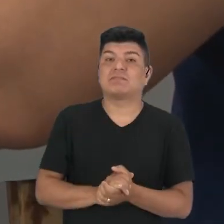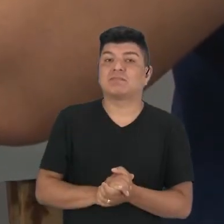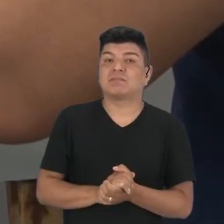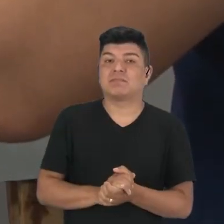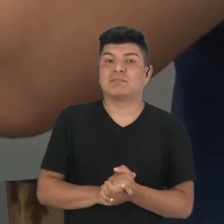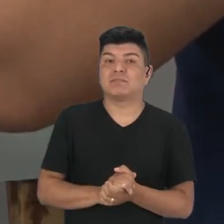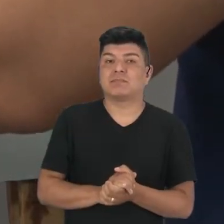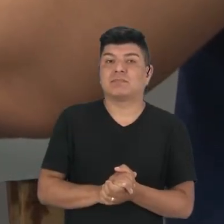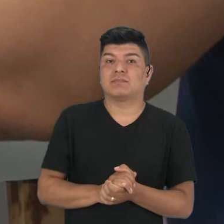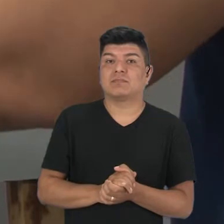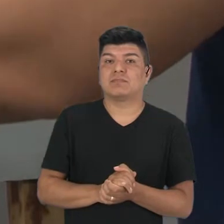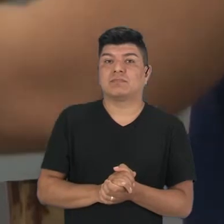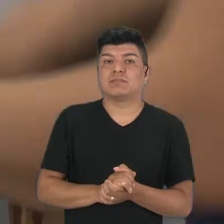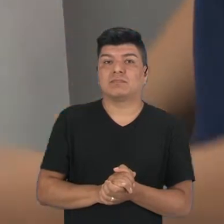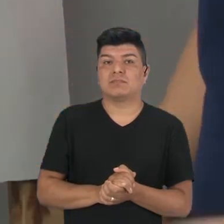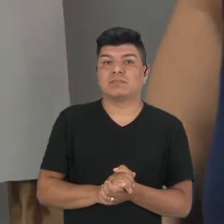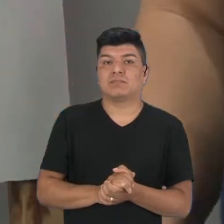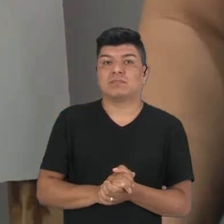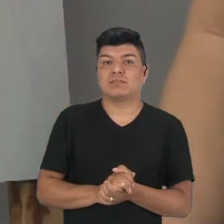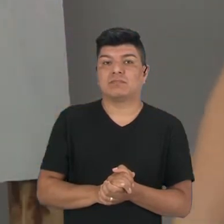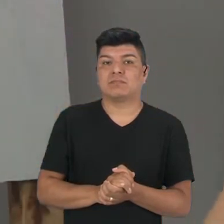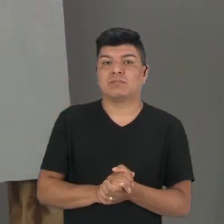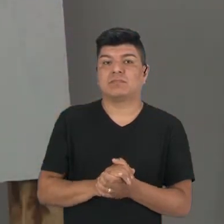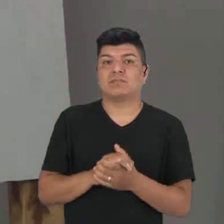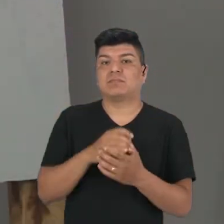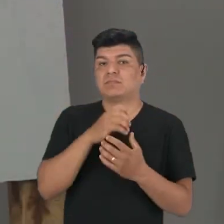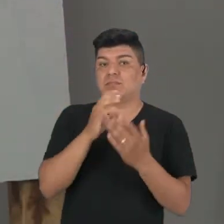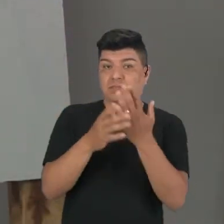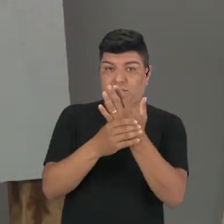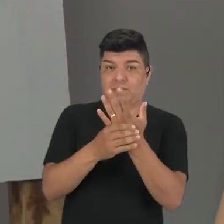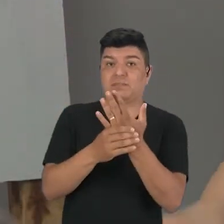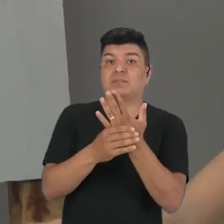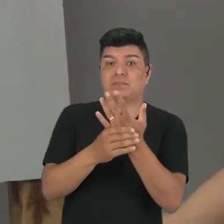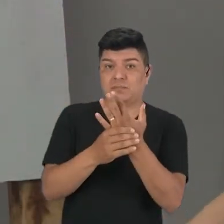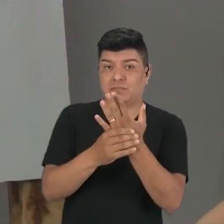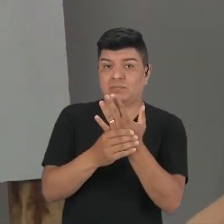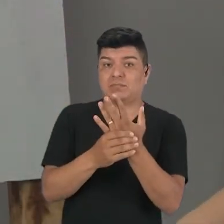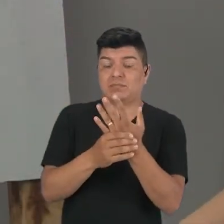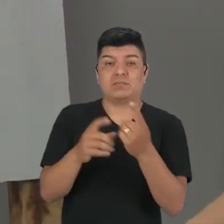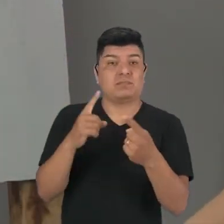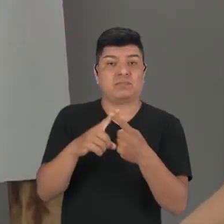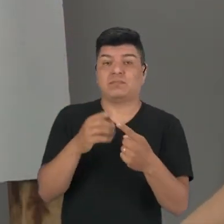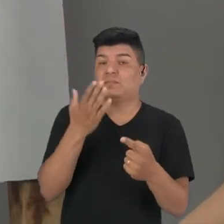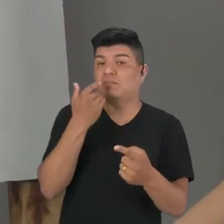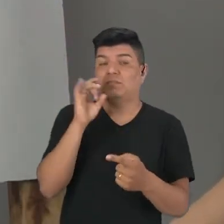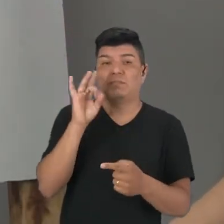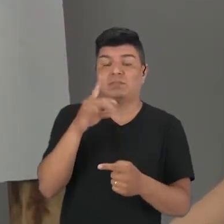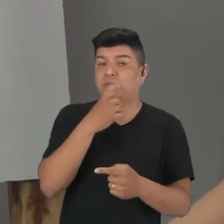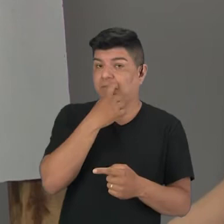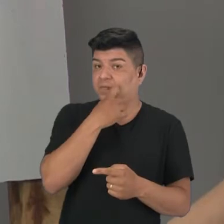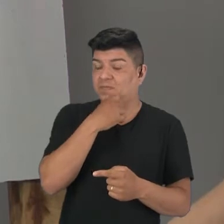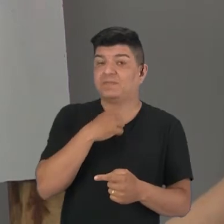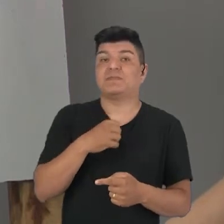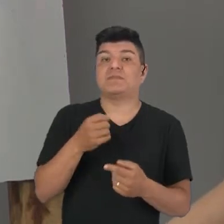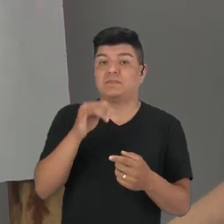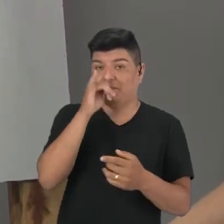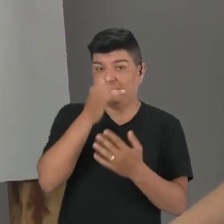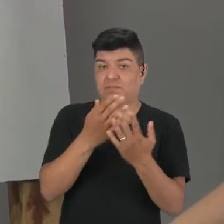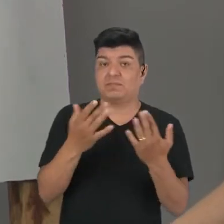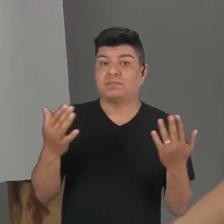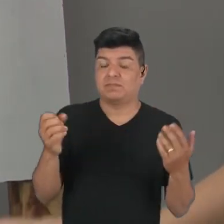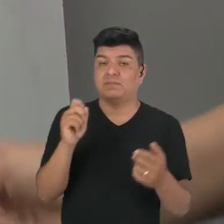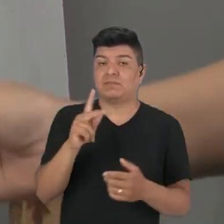é é herbívoro né Ele come a pena vegetais